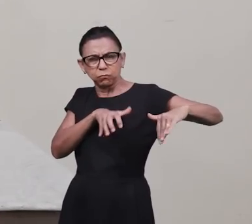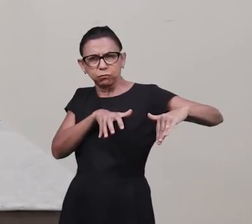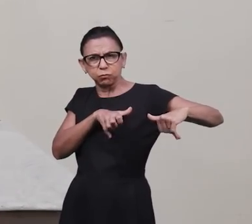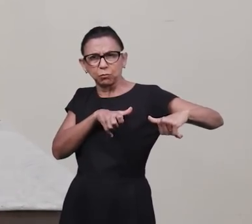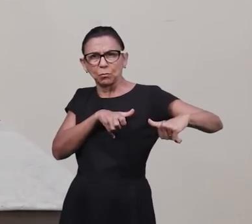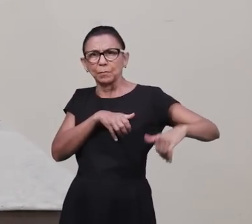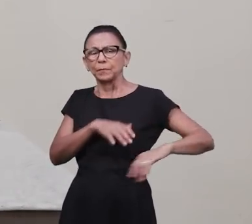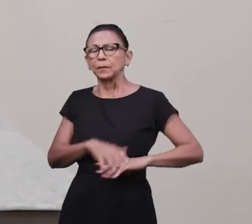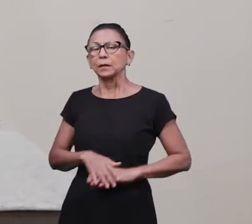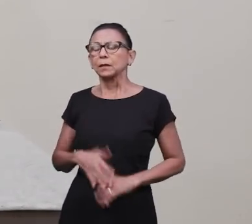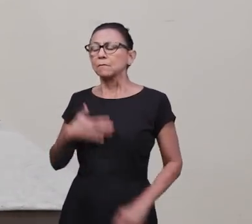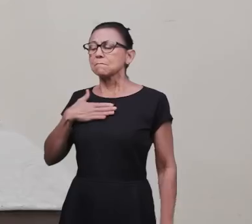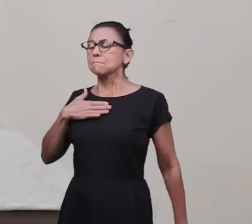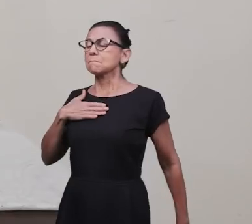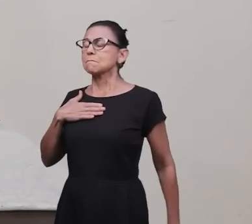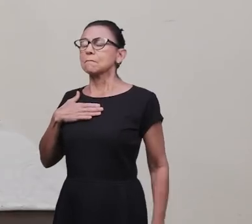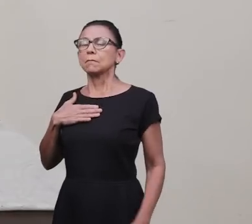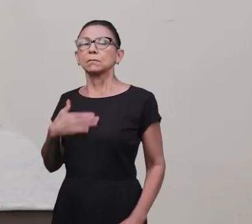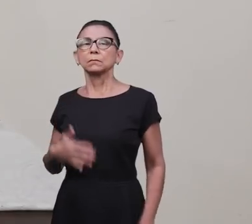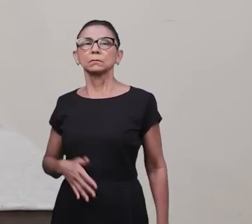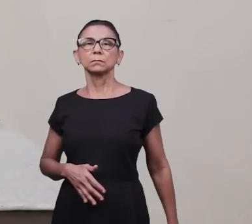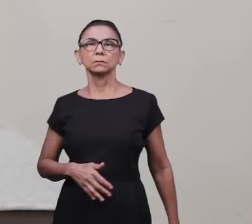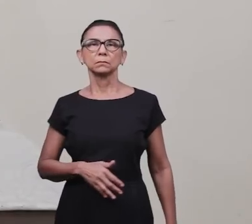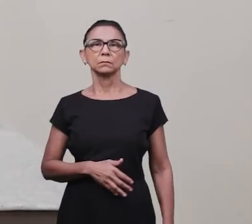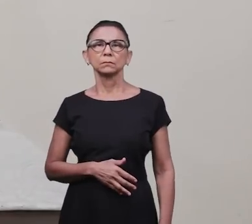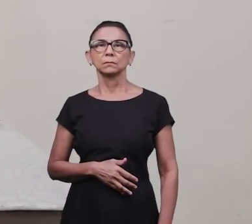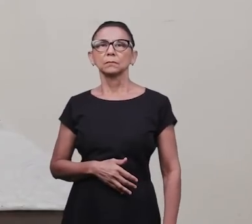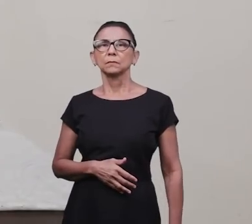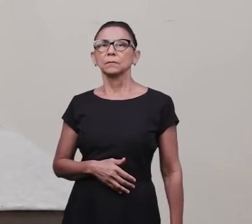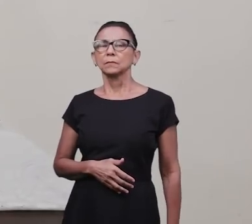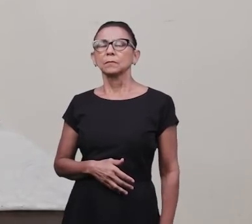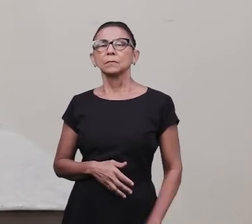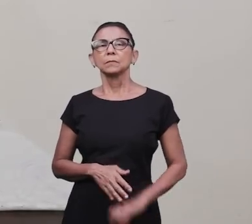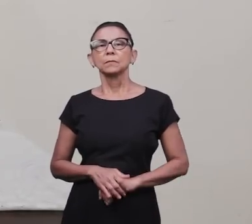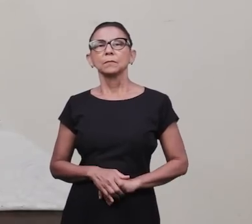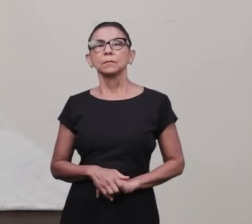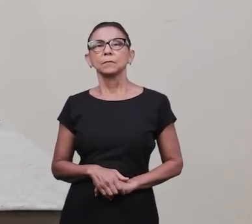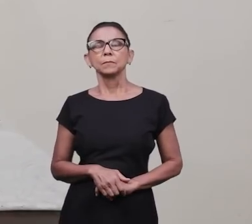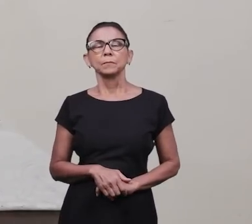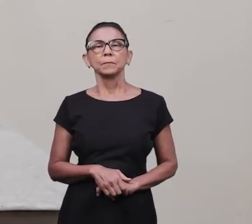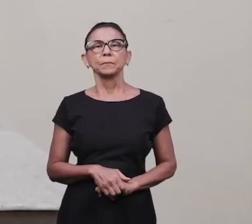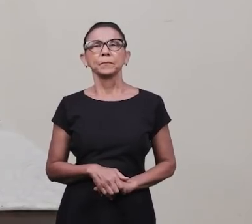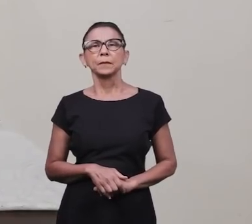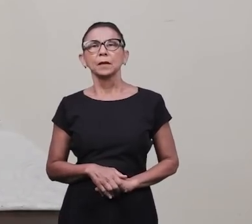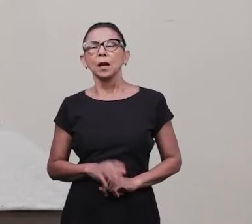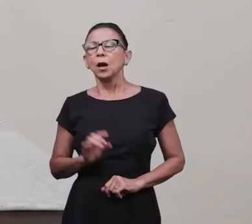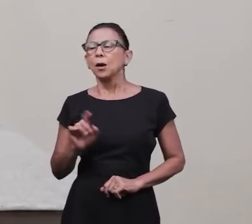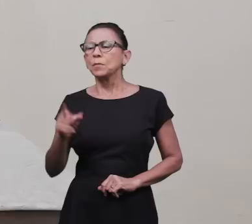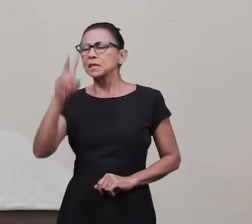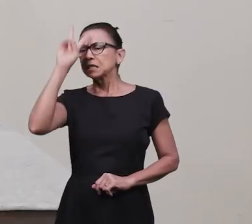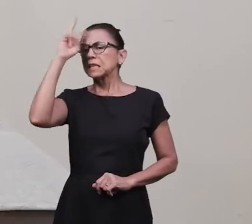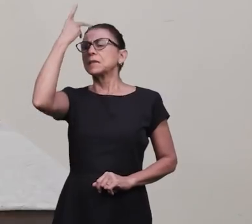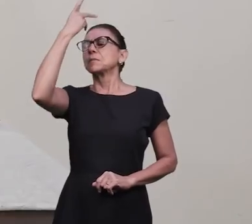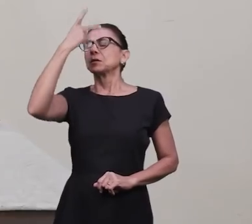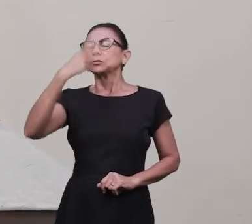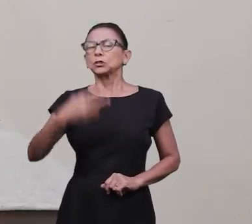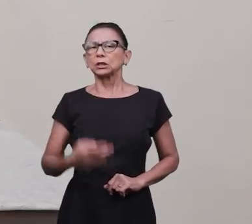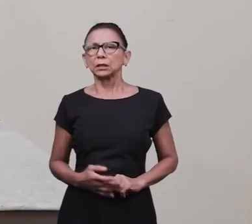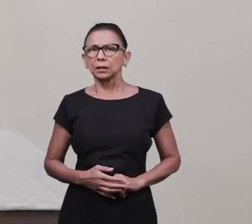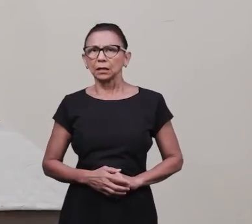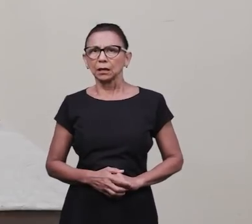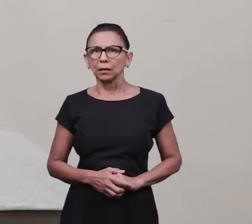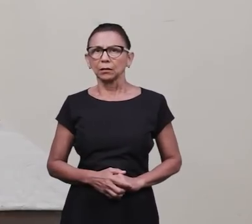ele disse assim, né? Por que você tem se levantado contra mim? A sua rebeldia contra